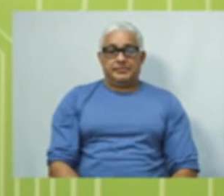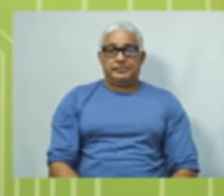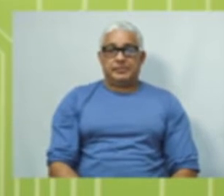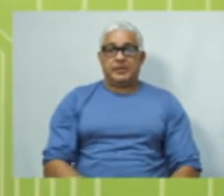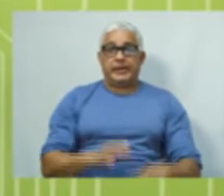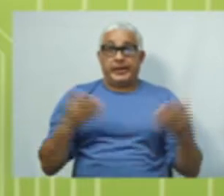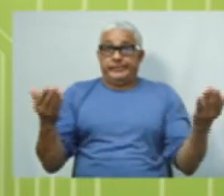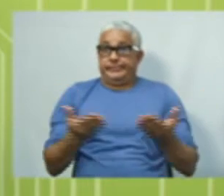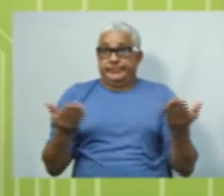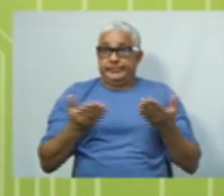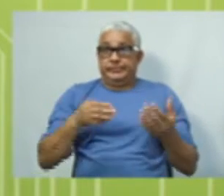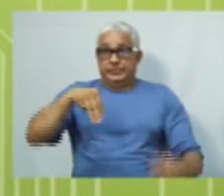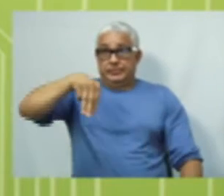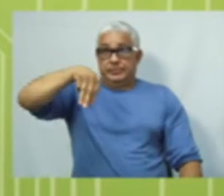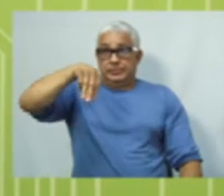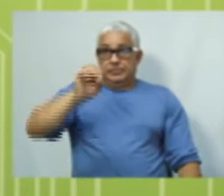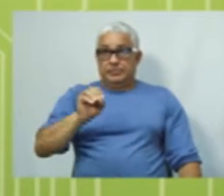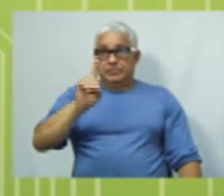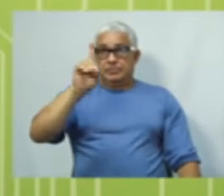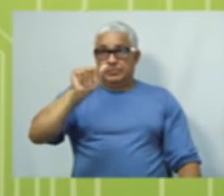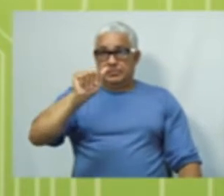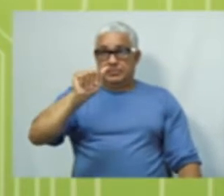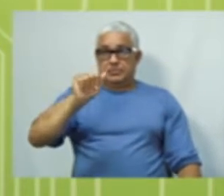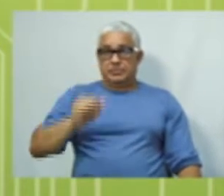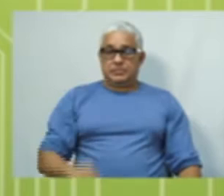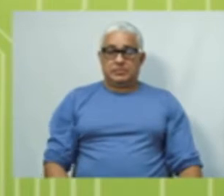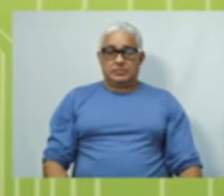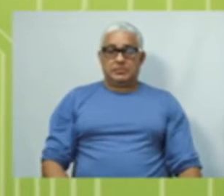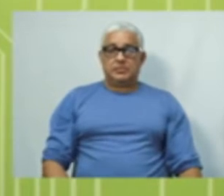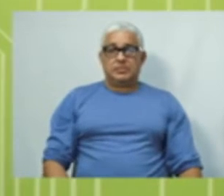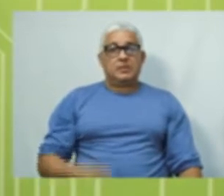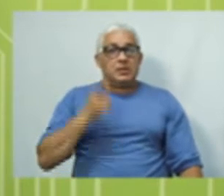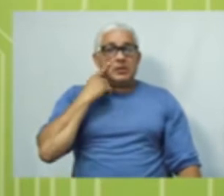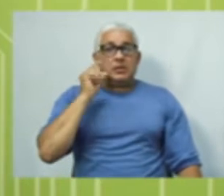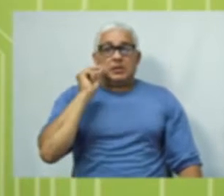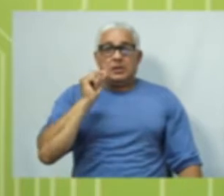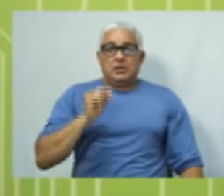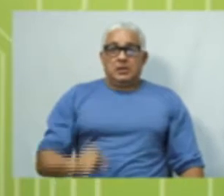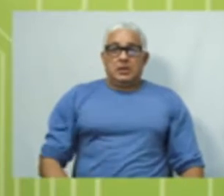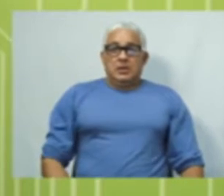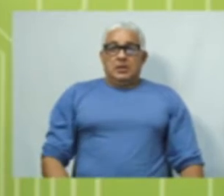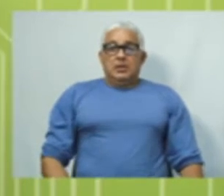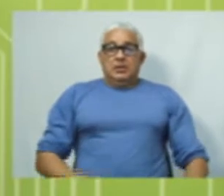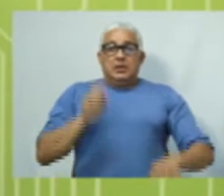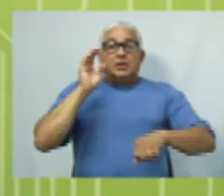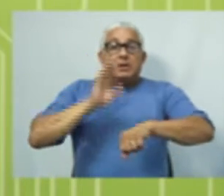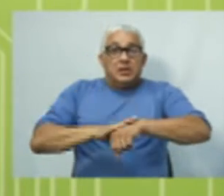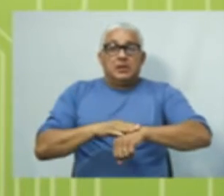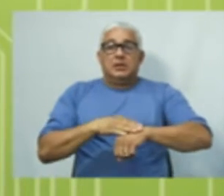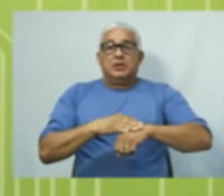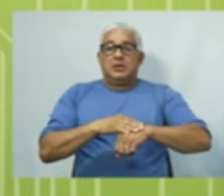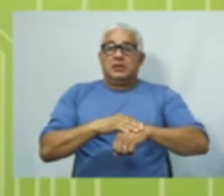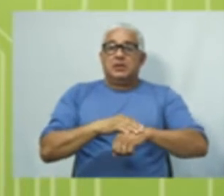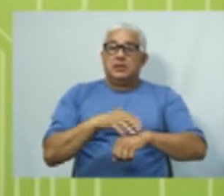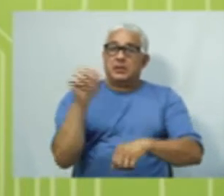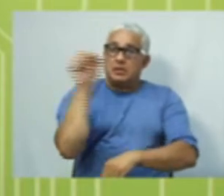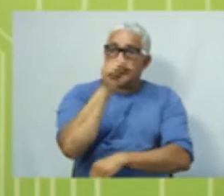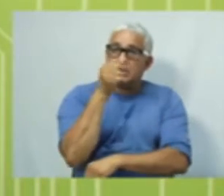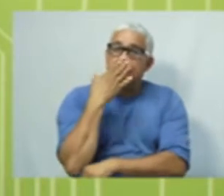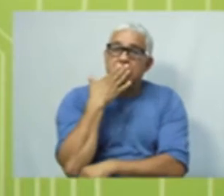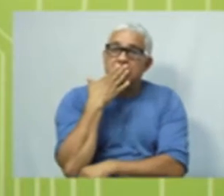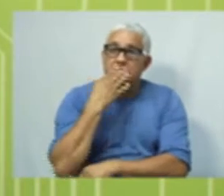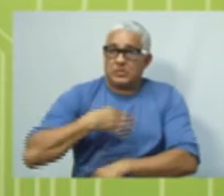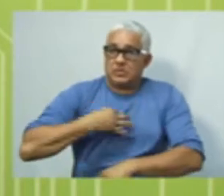momento, né, professor? As modinhas, que também o mercado verifica o que está sendo o boom do momento, o modelo de carro, o modelo de